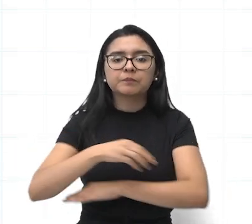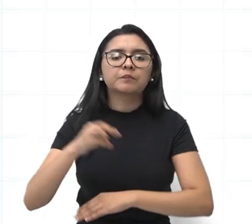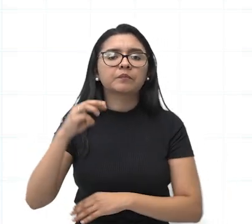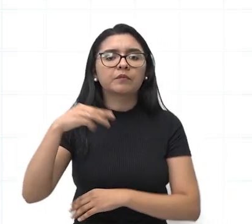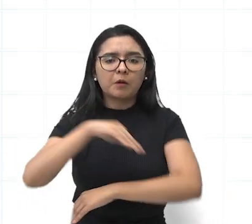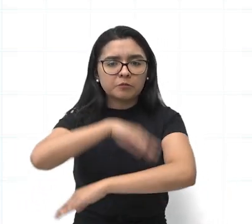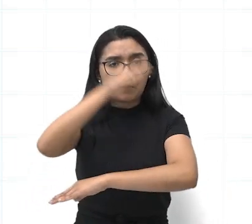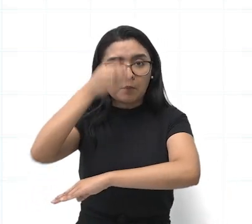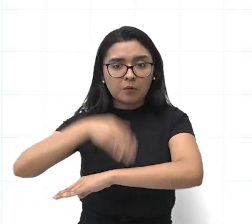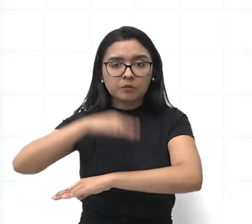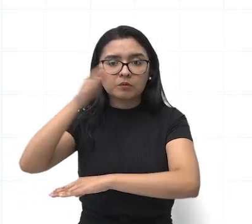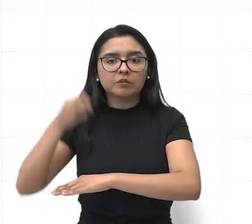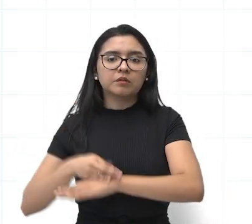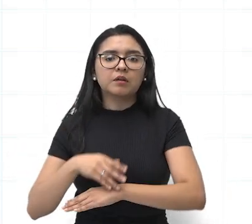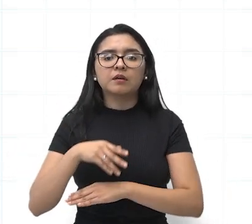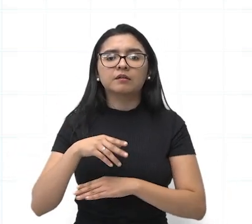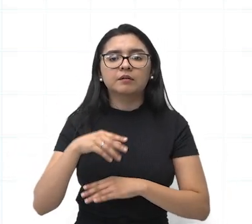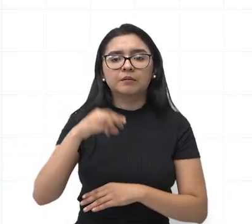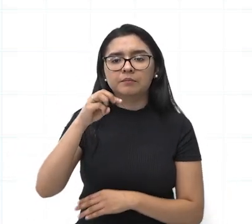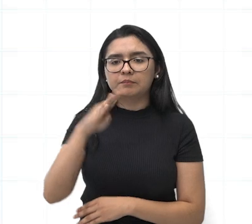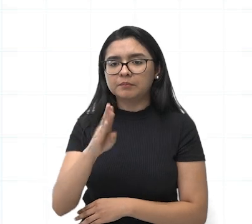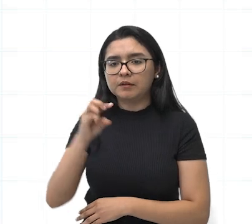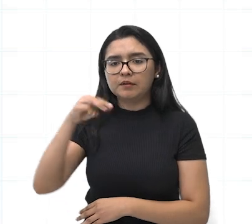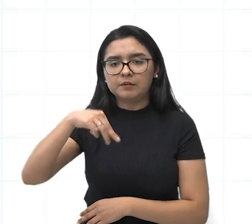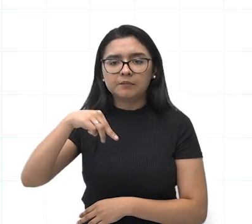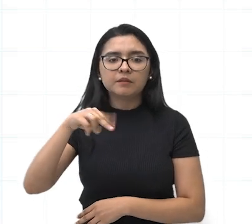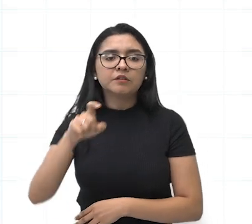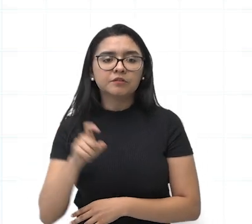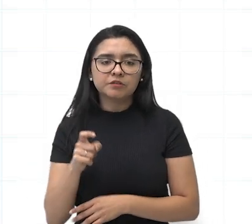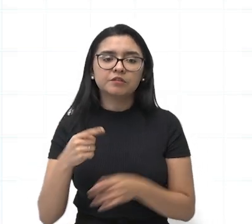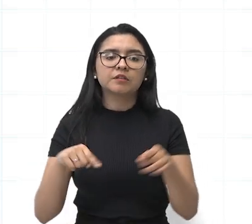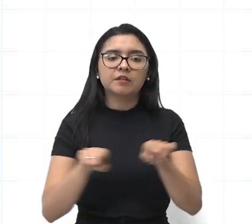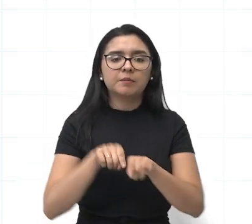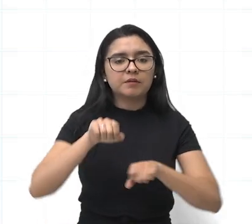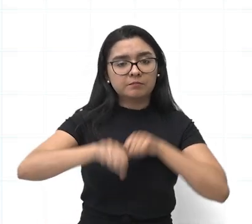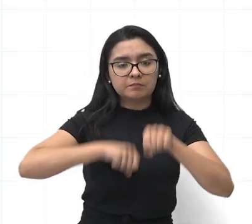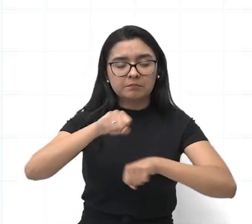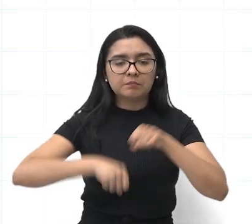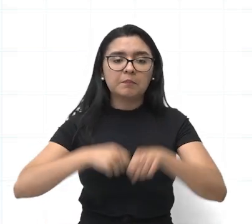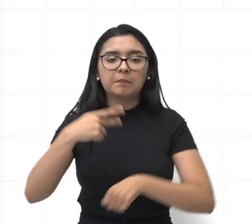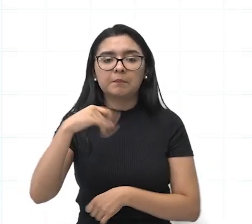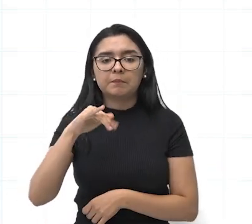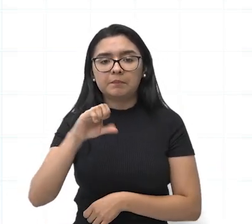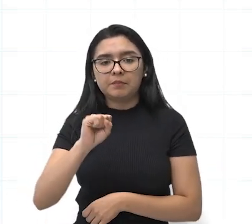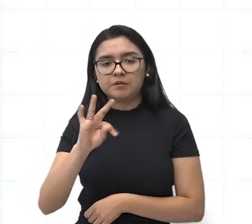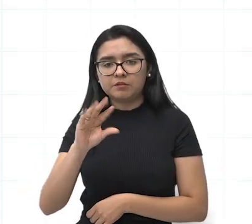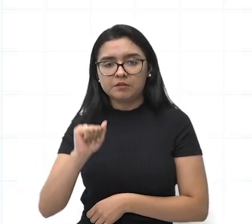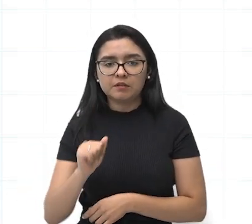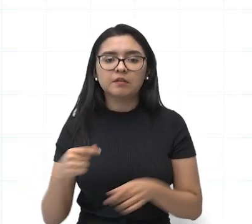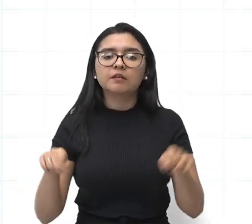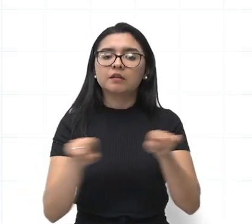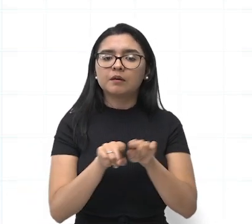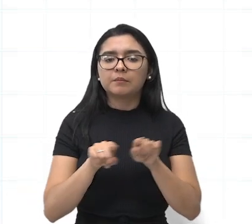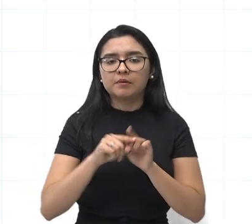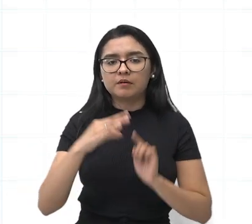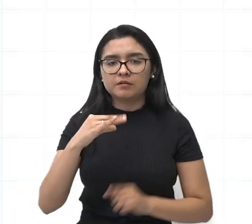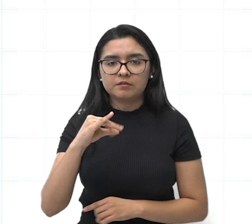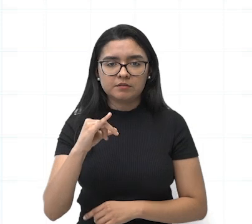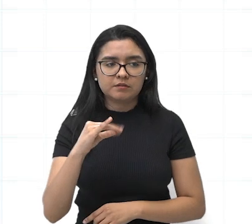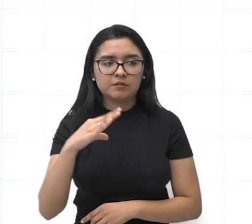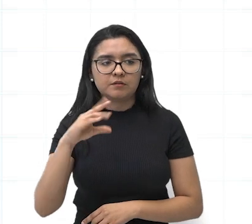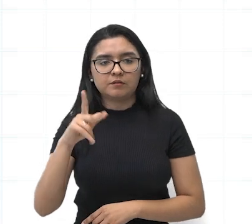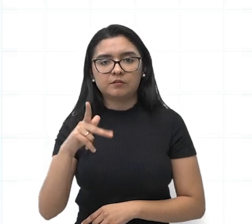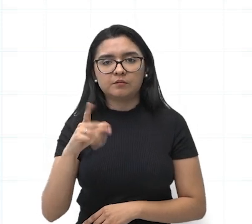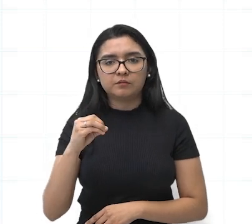mountain bike, o BMX, o ciclismo de pista e o ciclocross, tá certo? Vamos conhecer